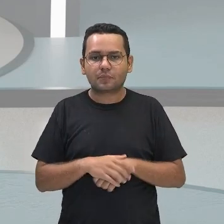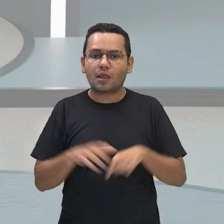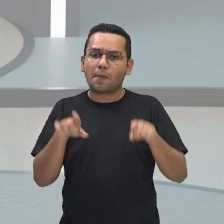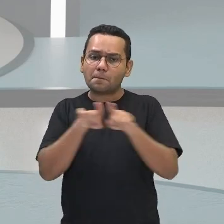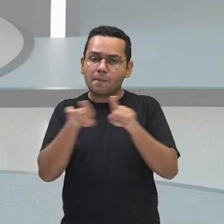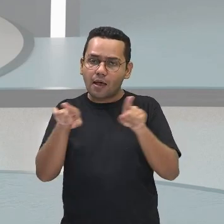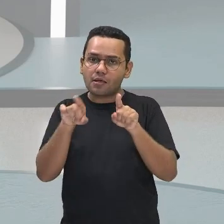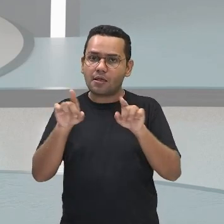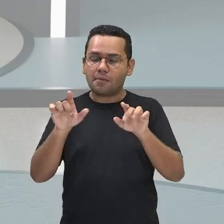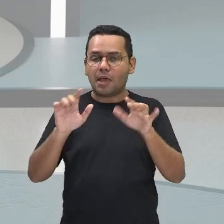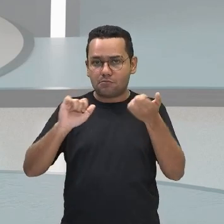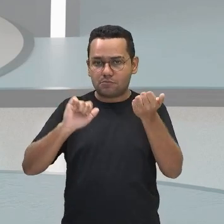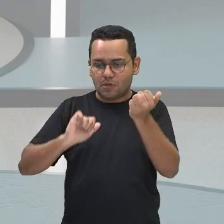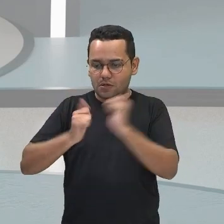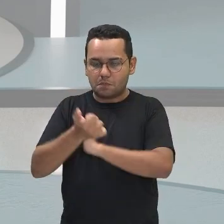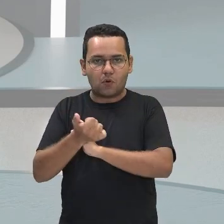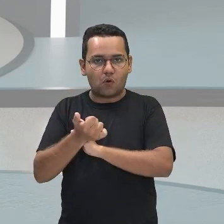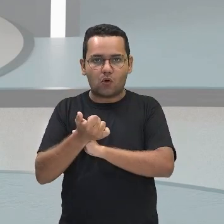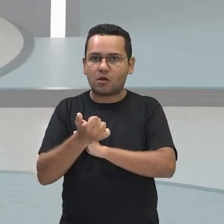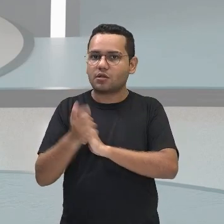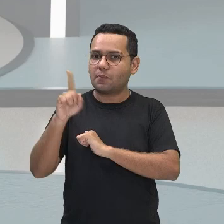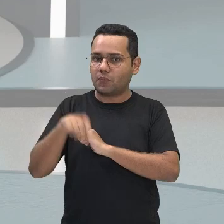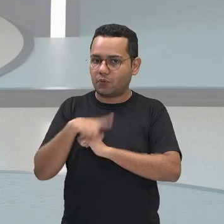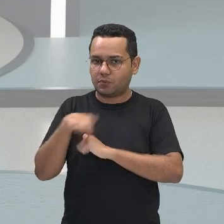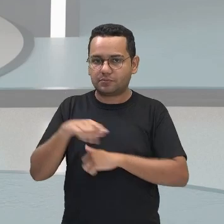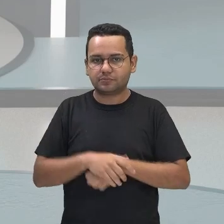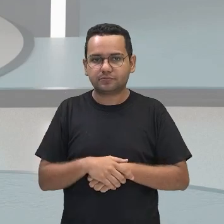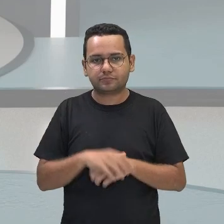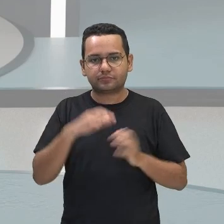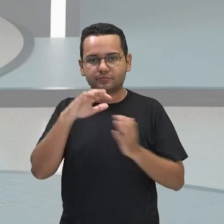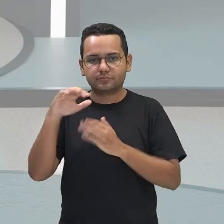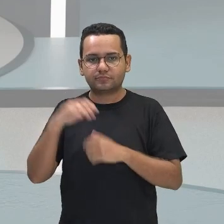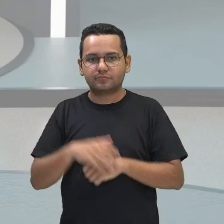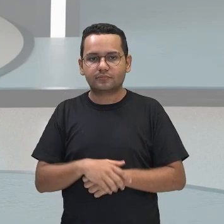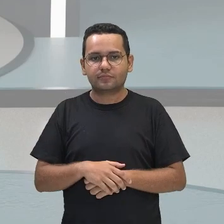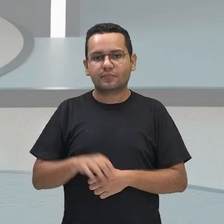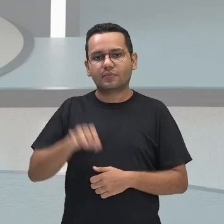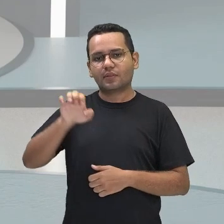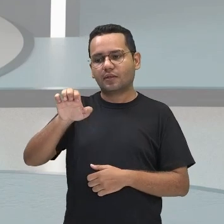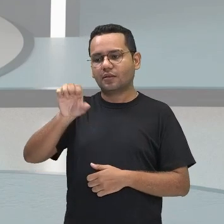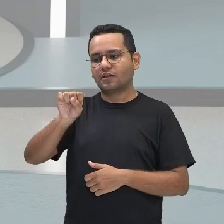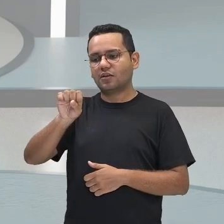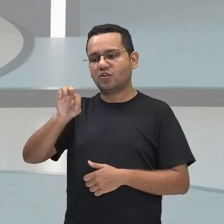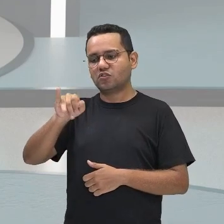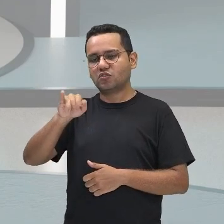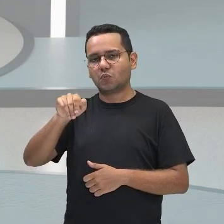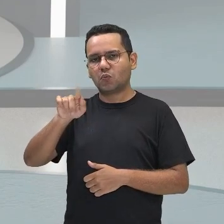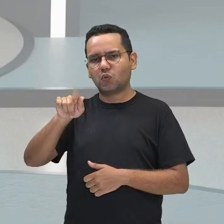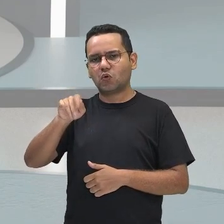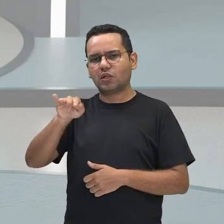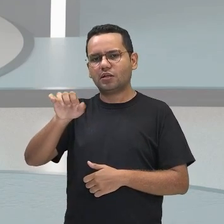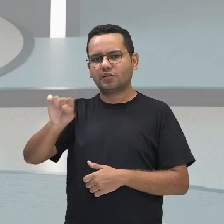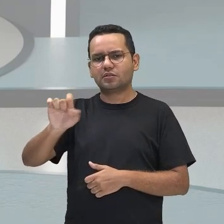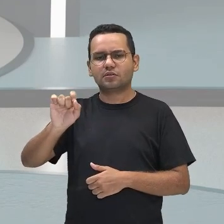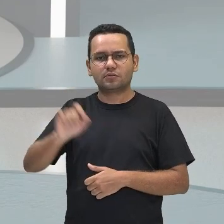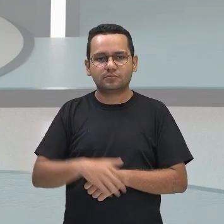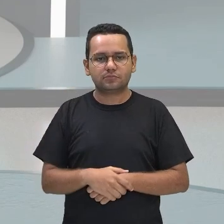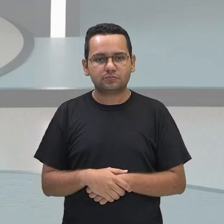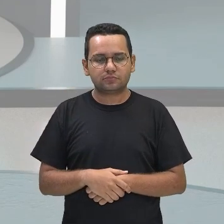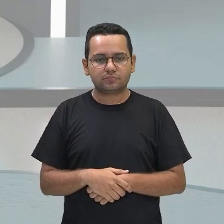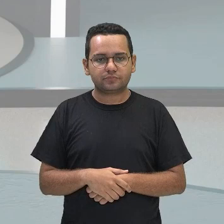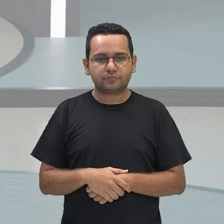proibidos, ok? Nós temos aí os estimulantes, né? Quem são os estimulantes? Então, tá aí, ó. Essas